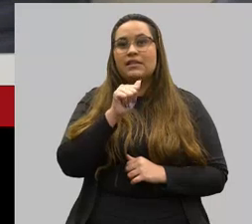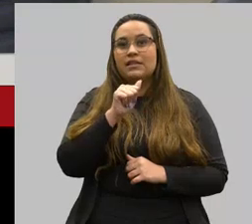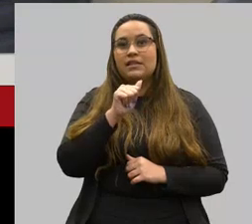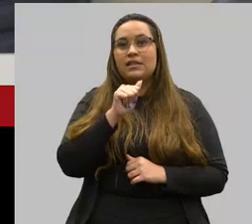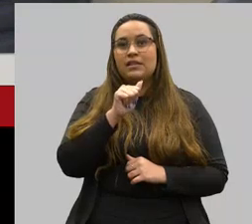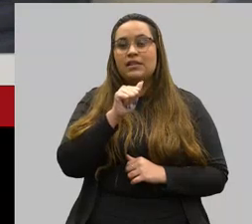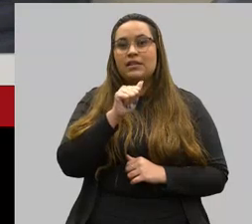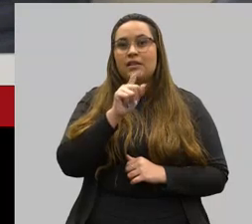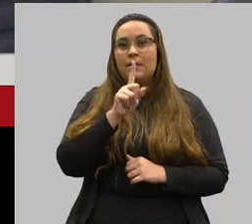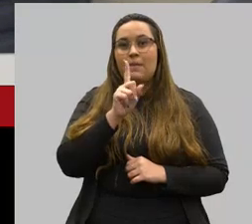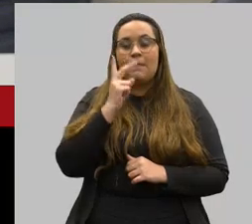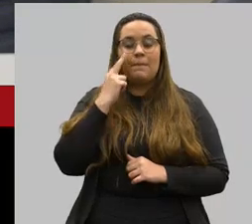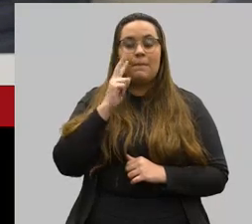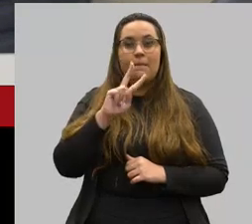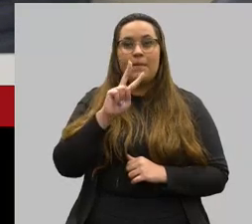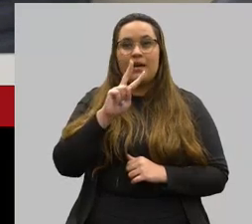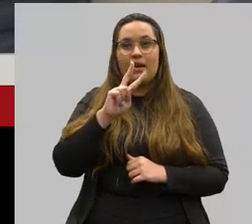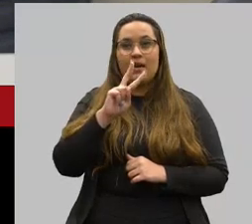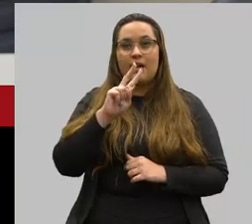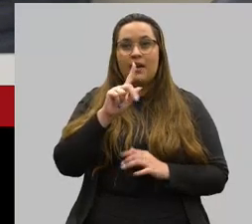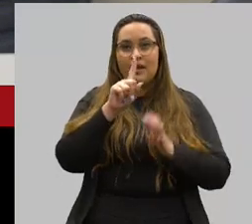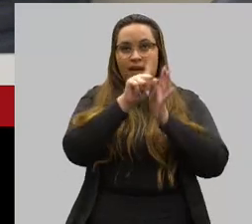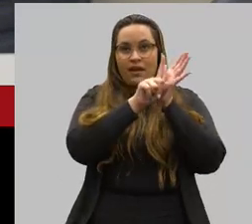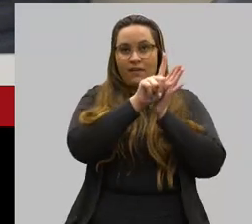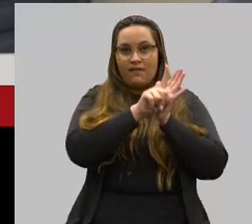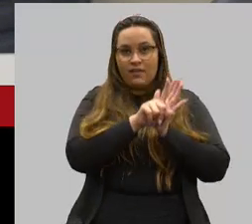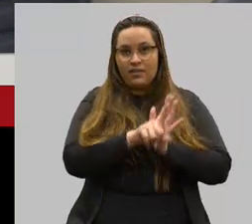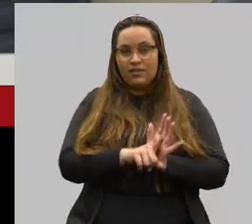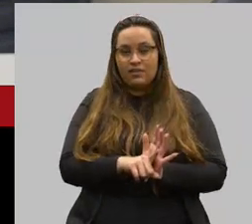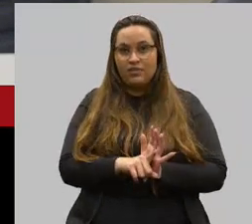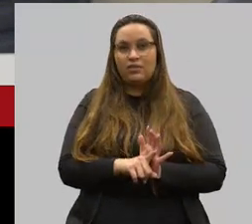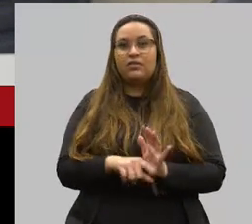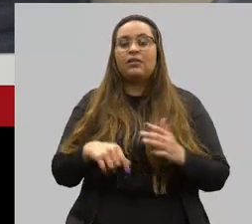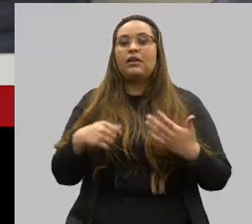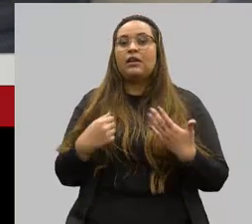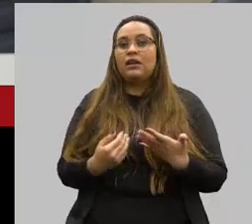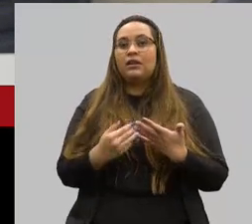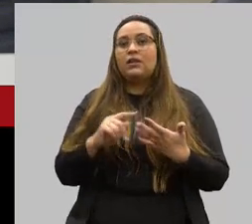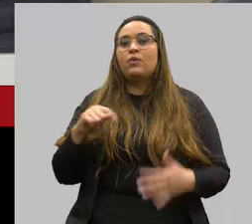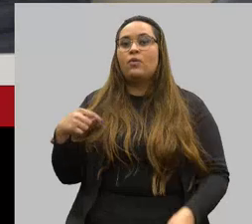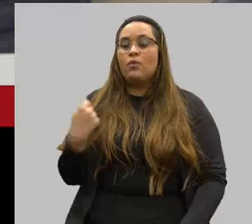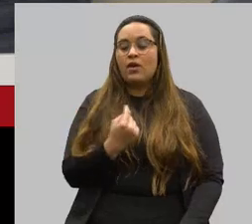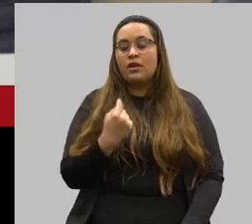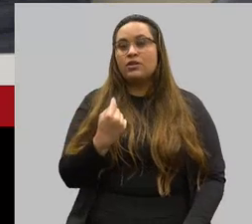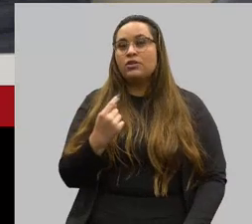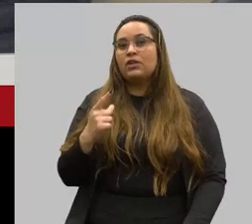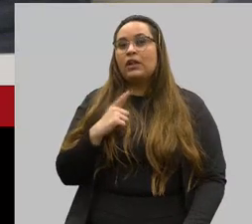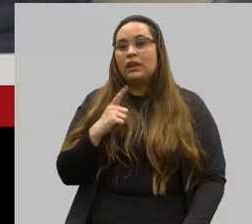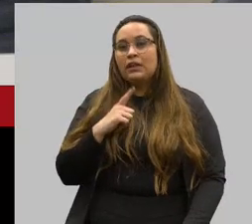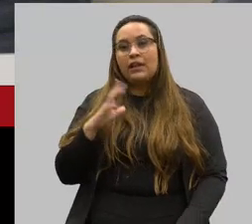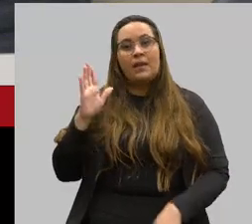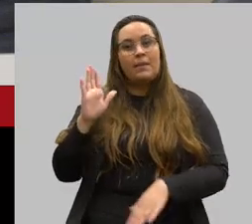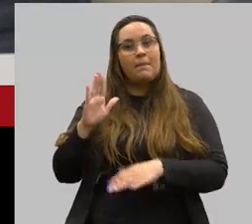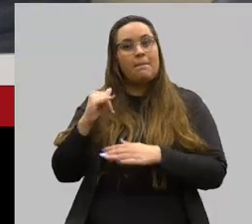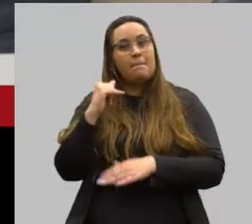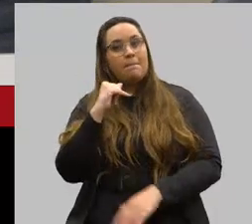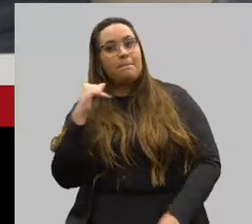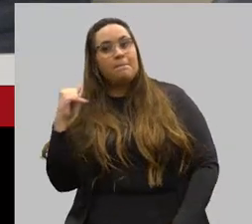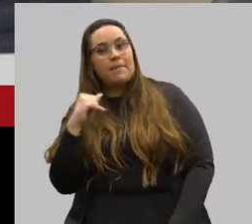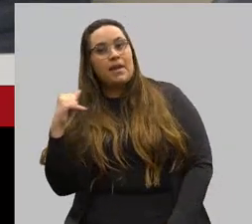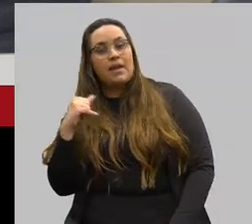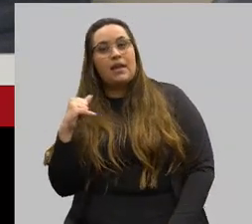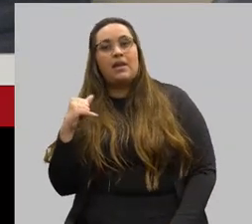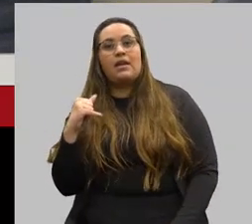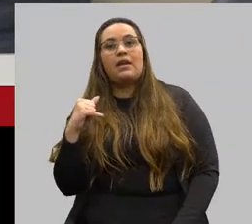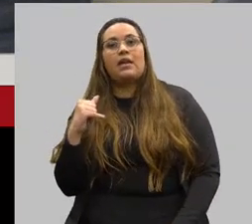de investigador de polícia Então hoje o nosso déficit relativo ele é maior na carreira de investigador de polícia do que na carreira